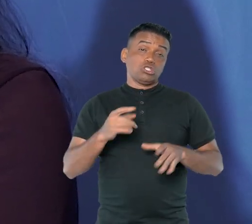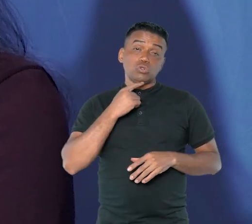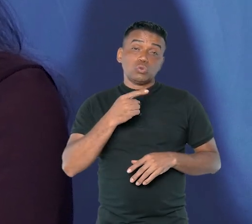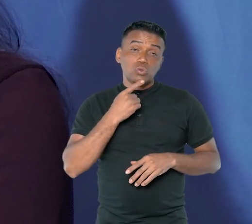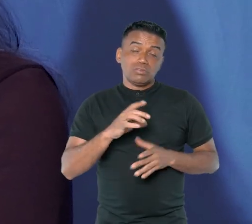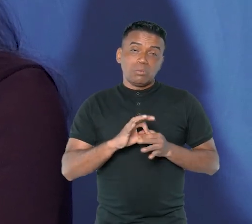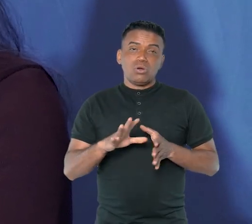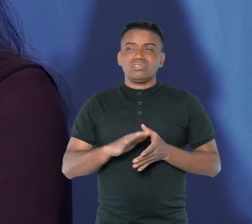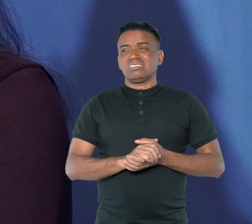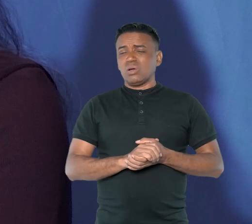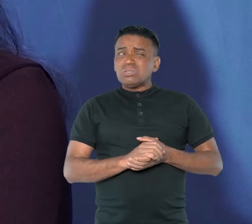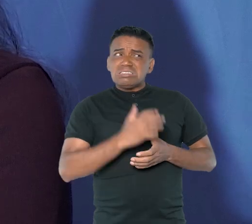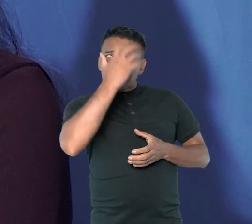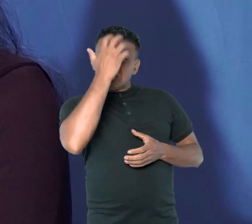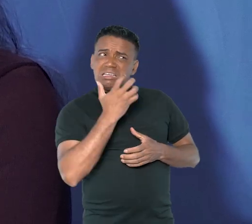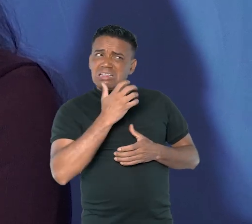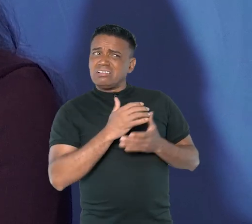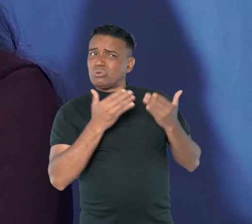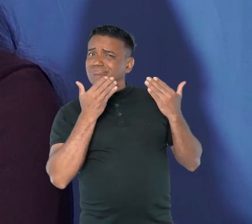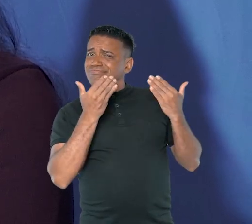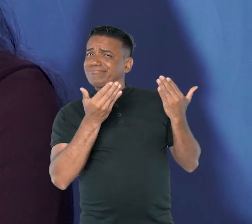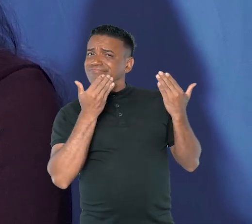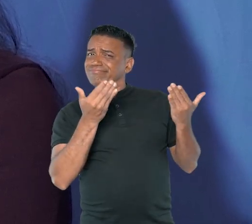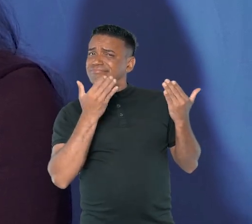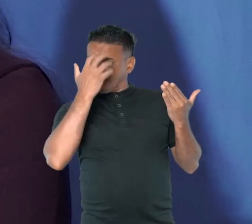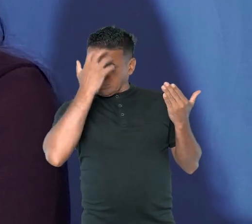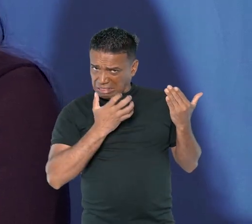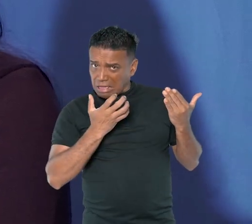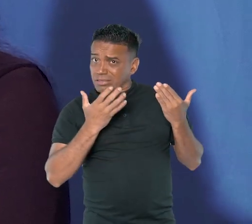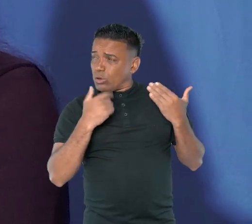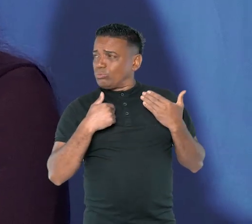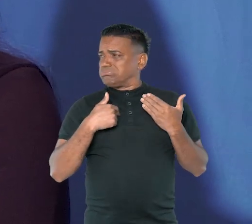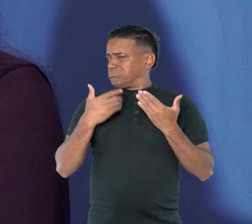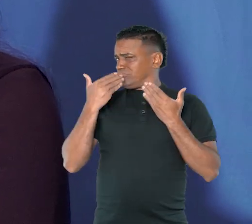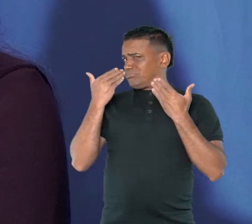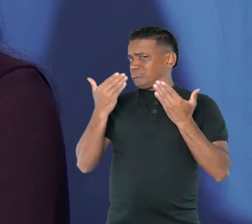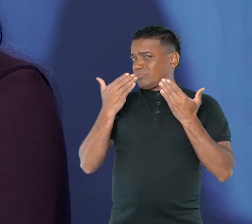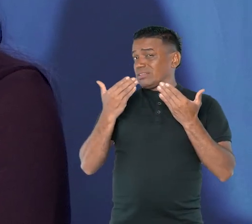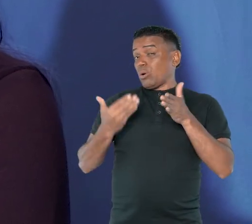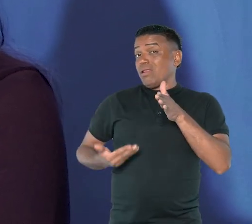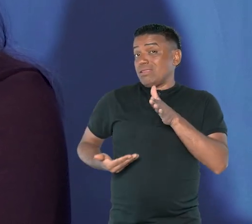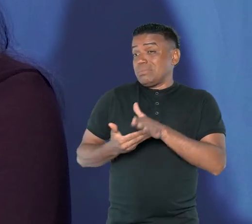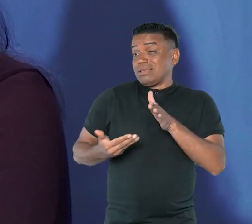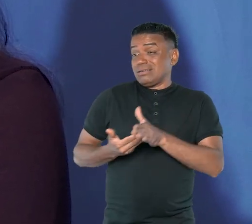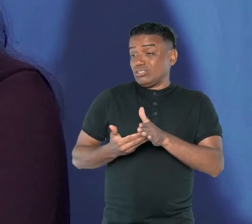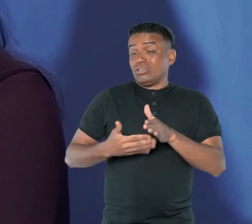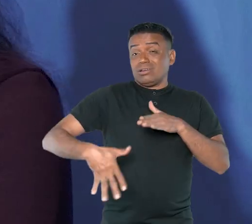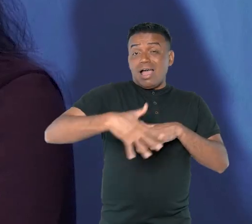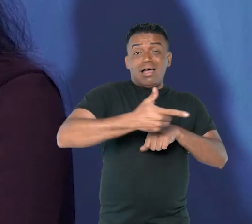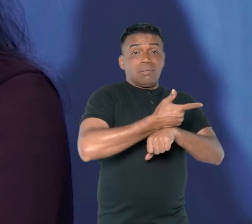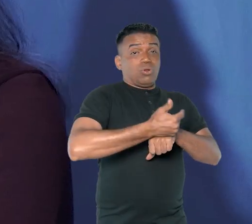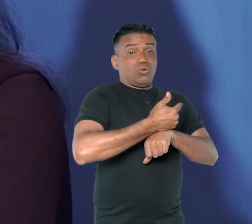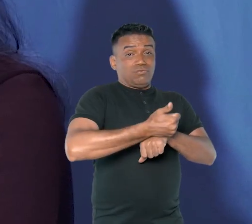Eu desconfio muito das certezas. Eu acho que elas são muito limitantes, profissionalmente, principalmente. Eu acho que em